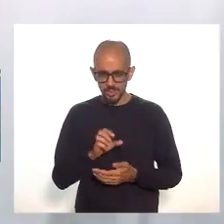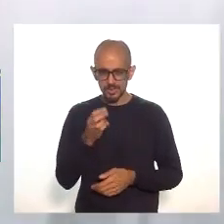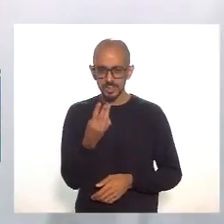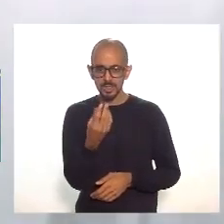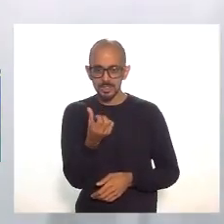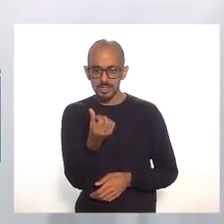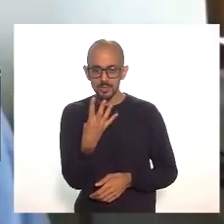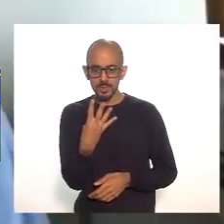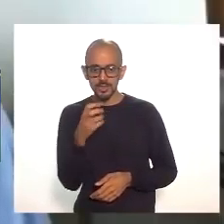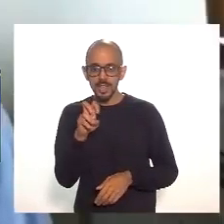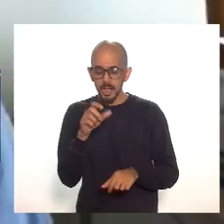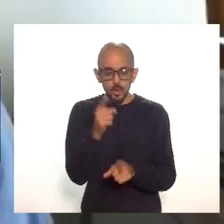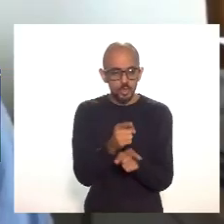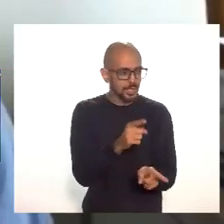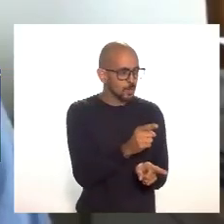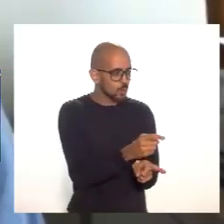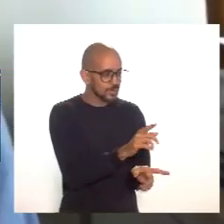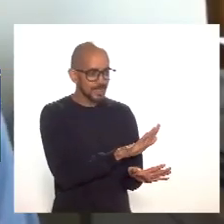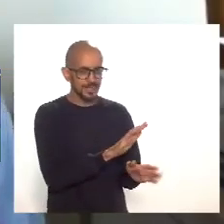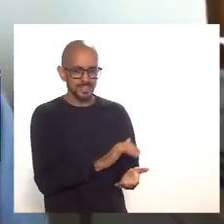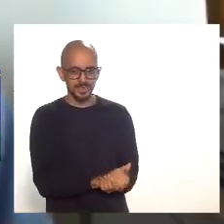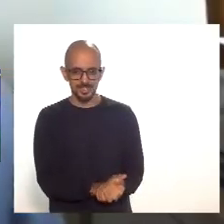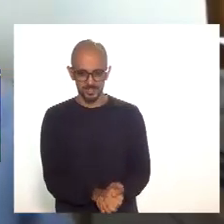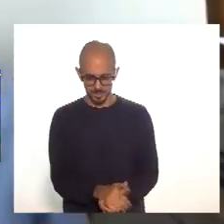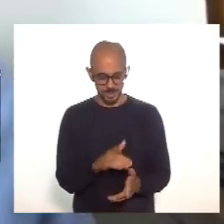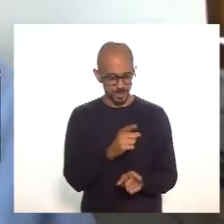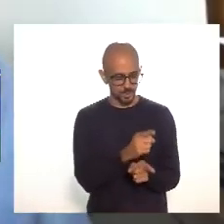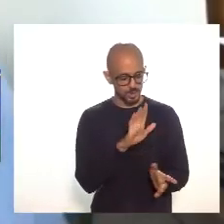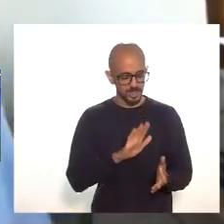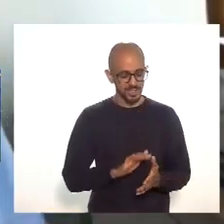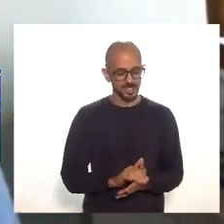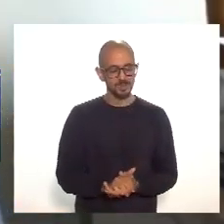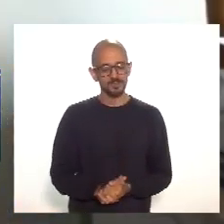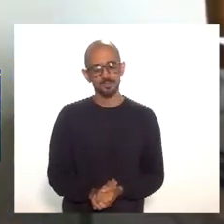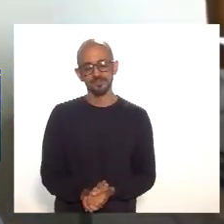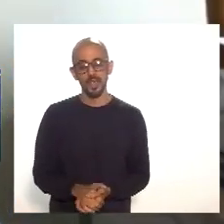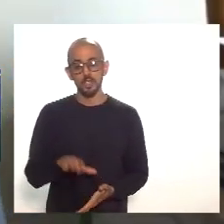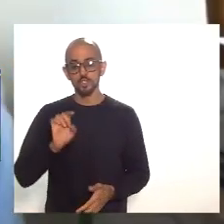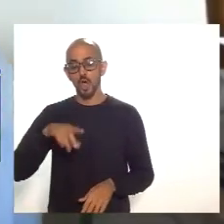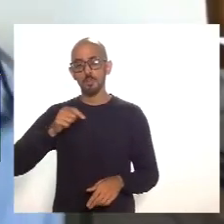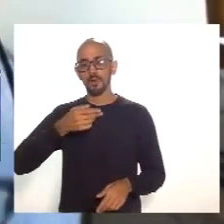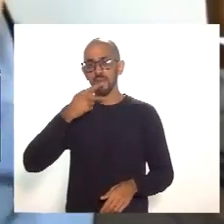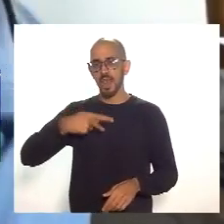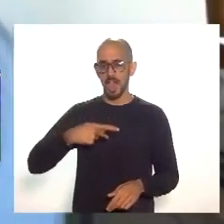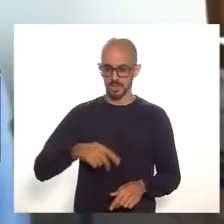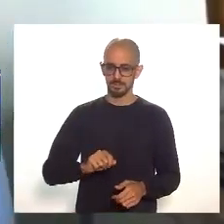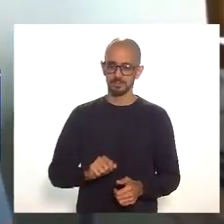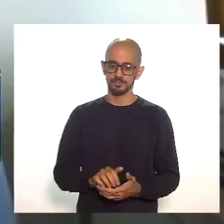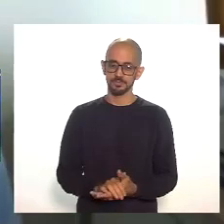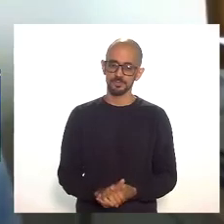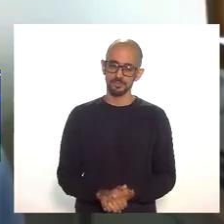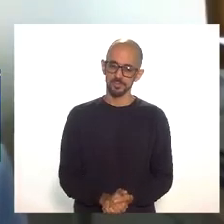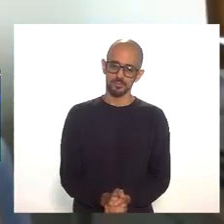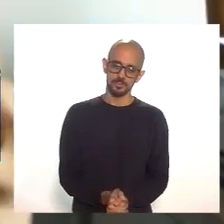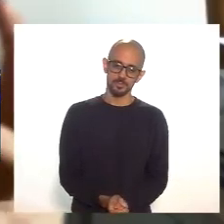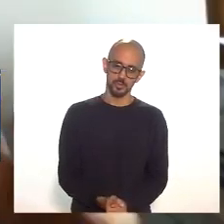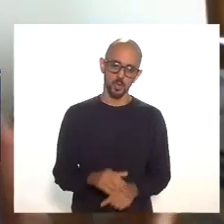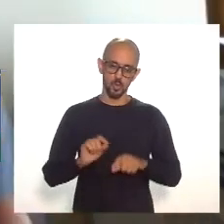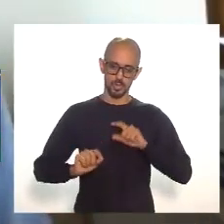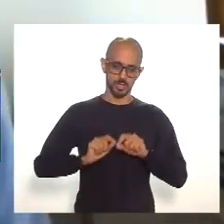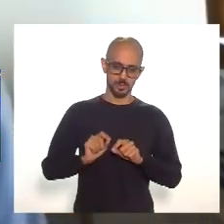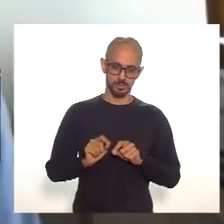3645 é o do deputado Rodrigo Amorim. Já achei. Só para reafirmar, senhora presidente, que